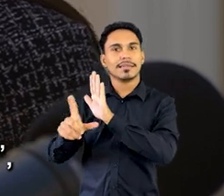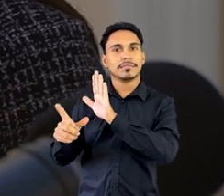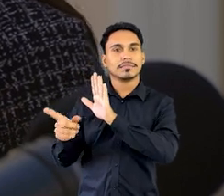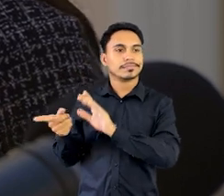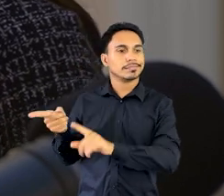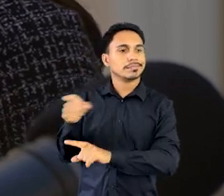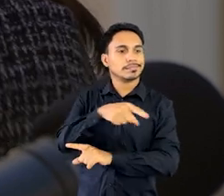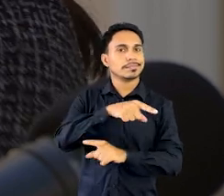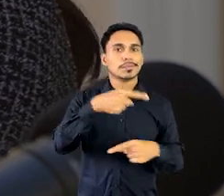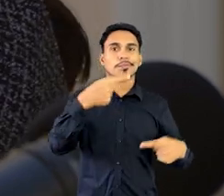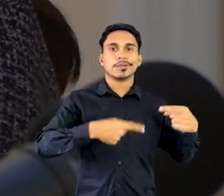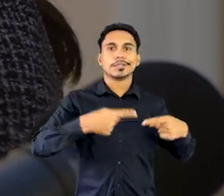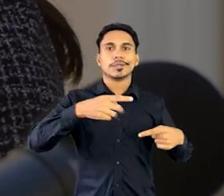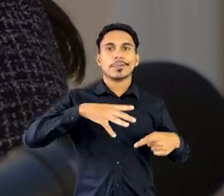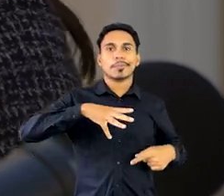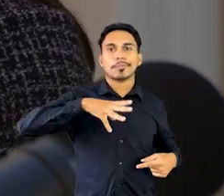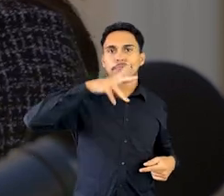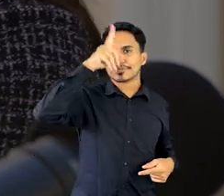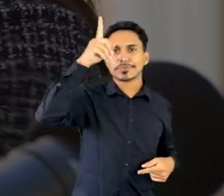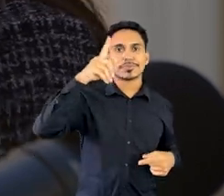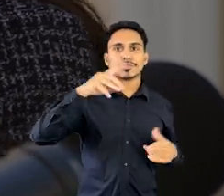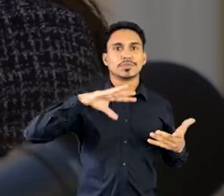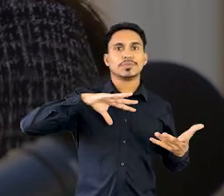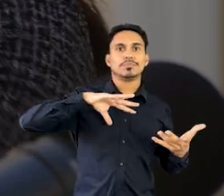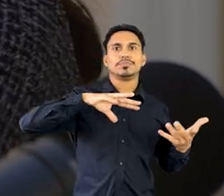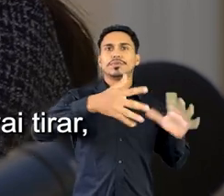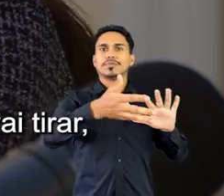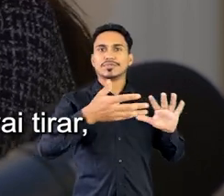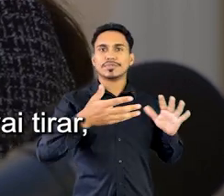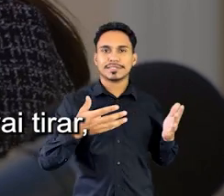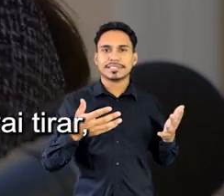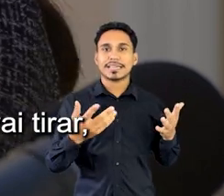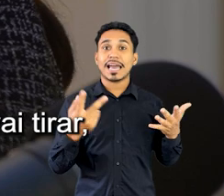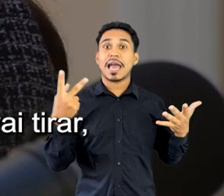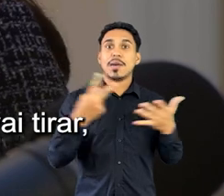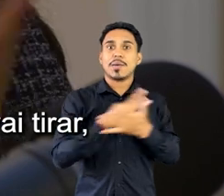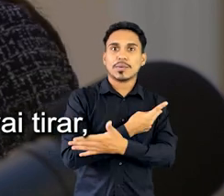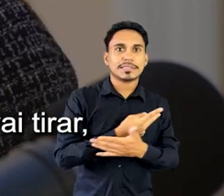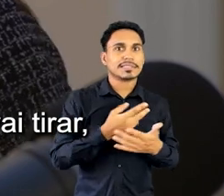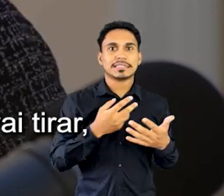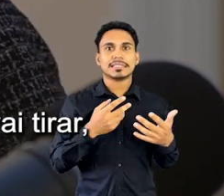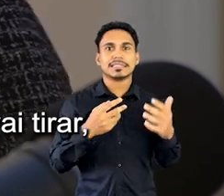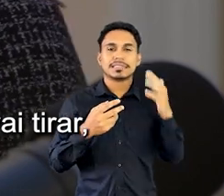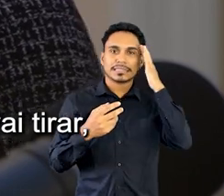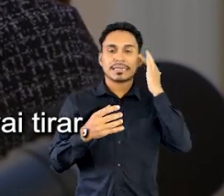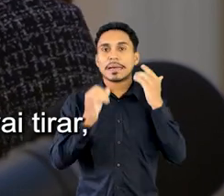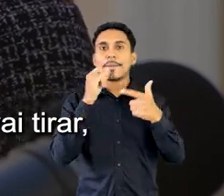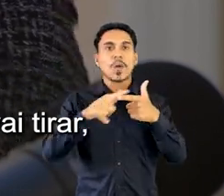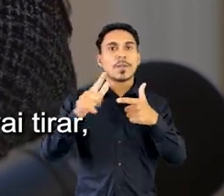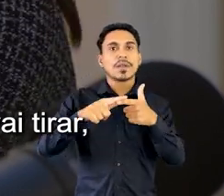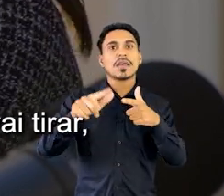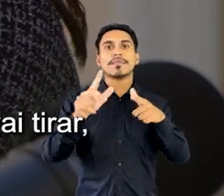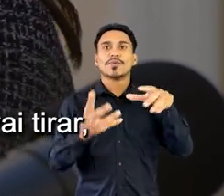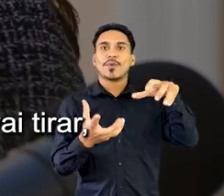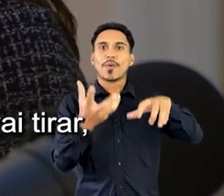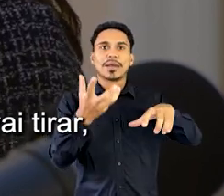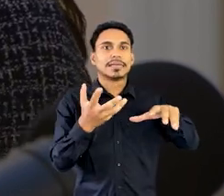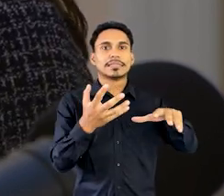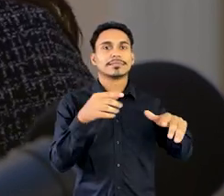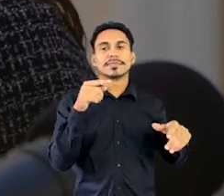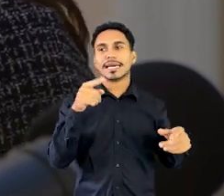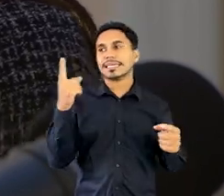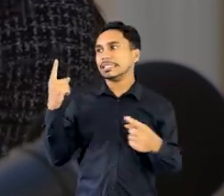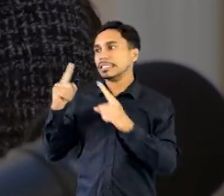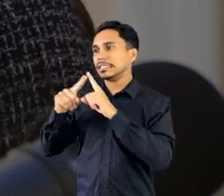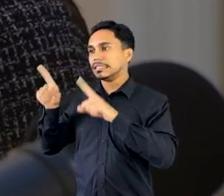projeto de lei vai dar não ó caiu tudo o deputado falou que não quer aí a gente tem os jargões do congresso né pediu vistas vai tir Ah não sei o